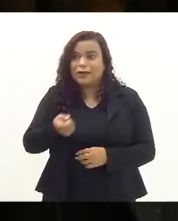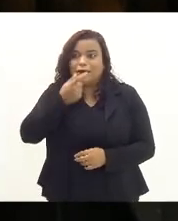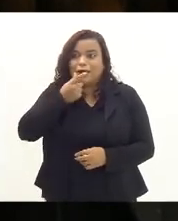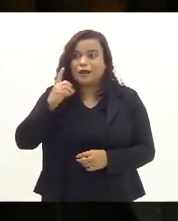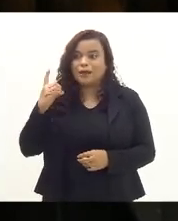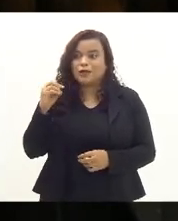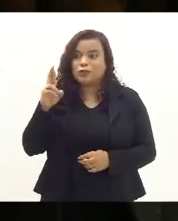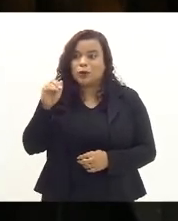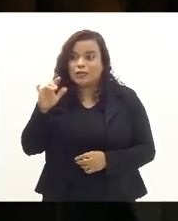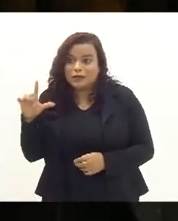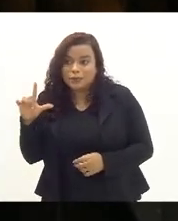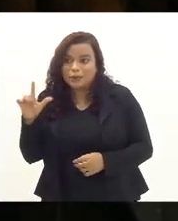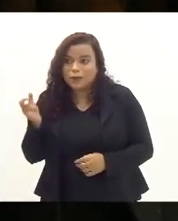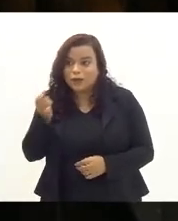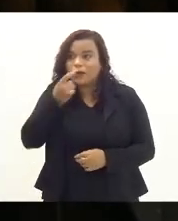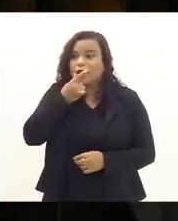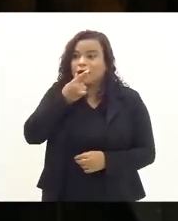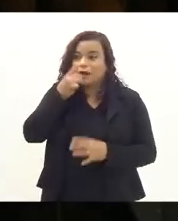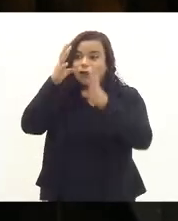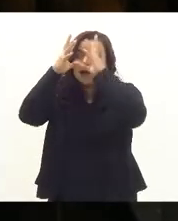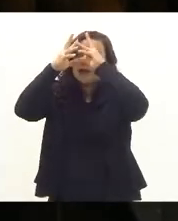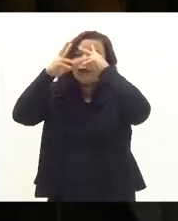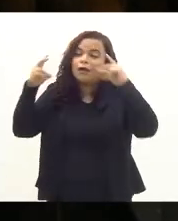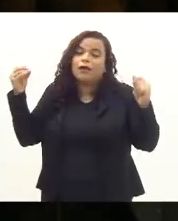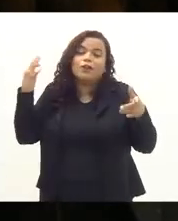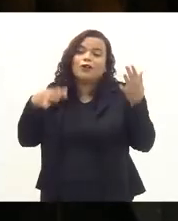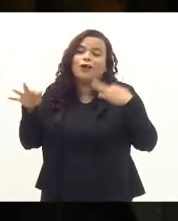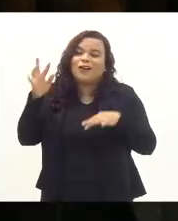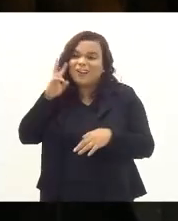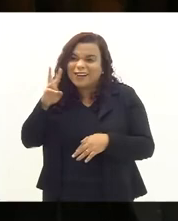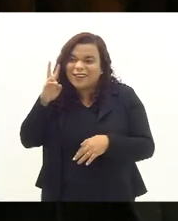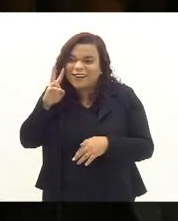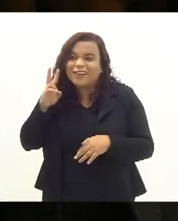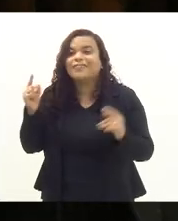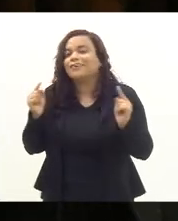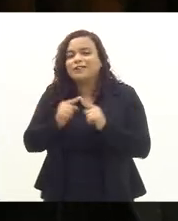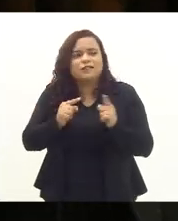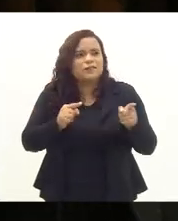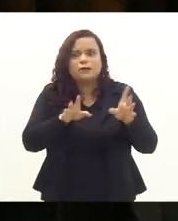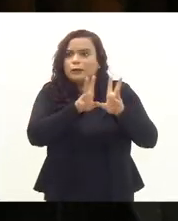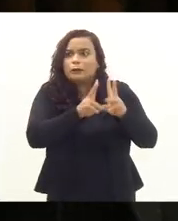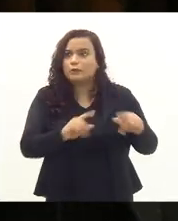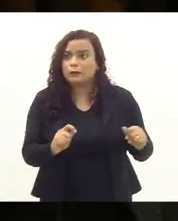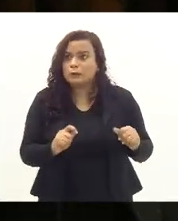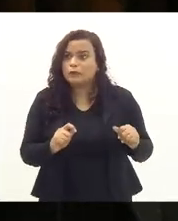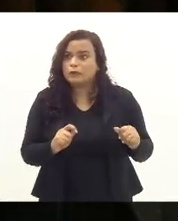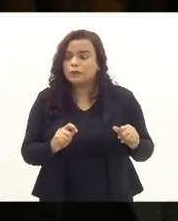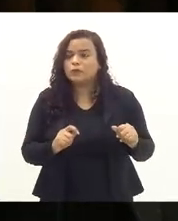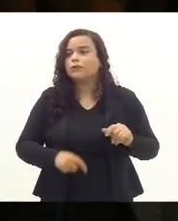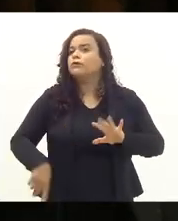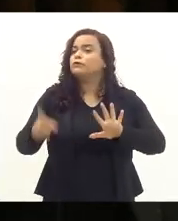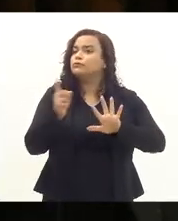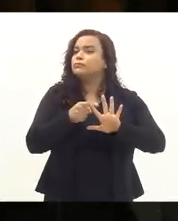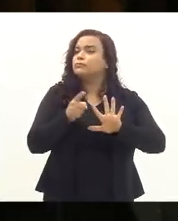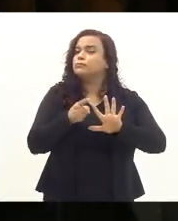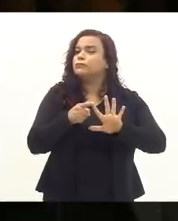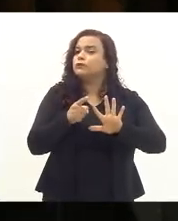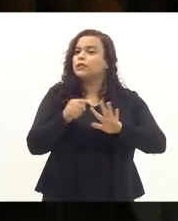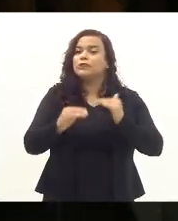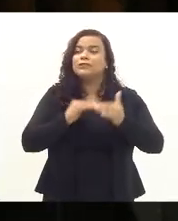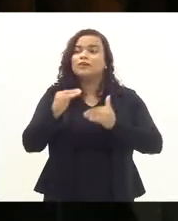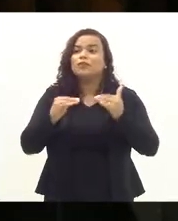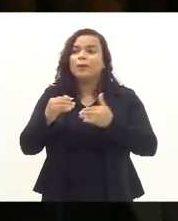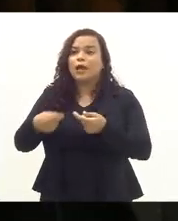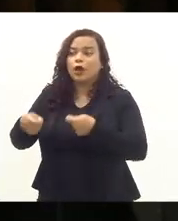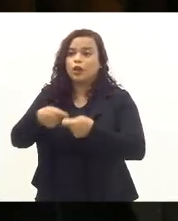sumiu e o segundo eixo o desenvolvimento econômico